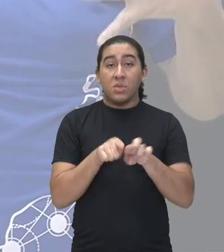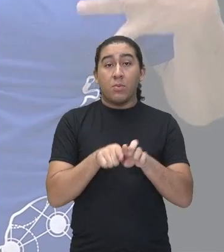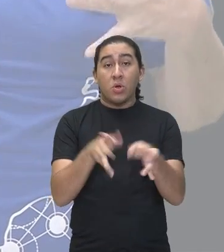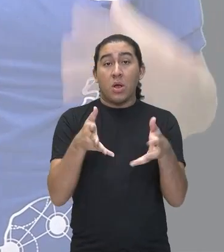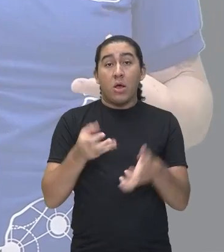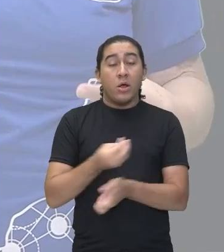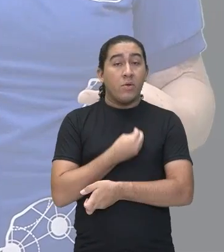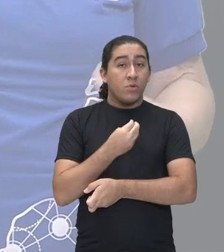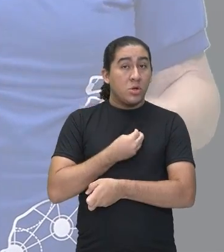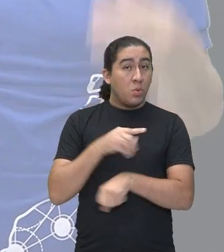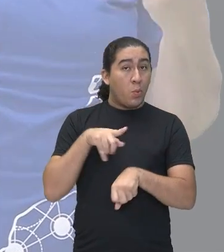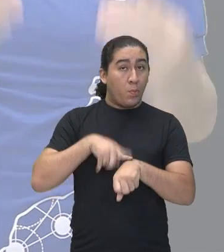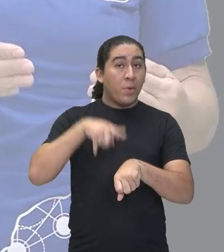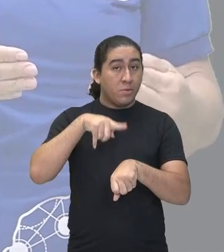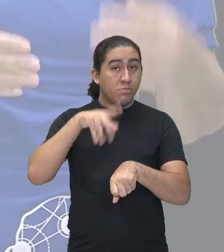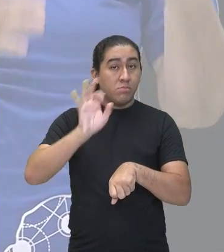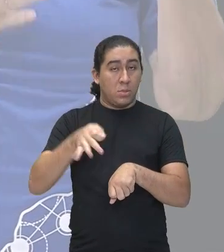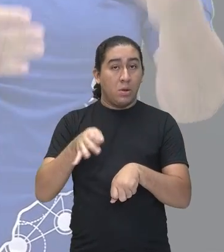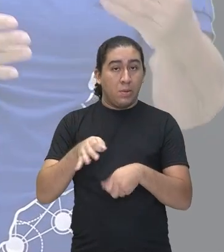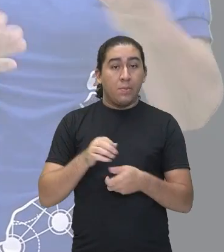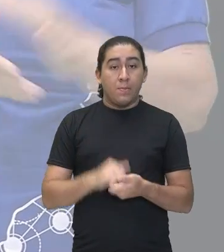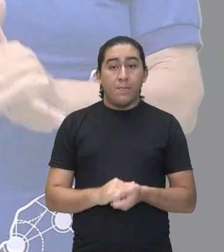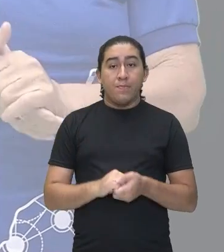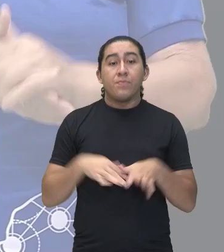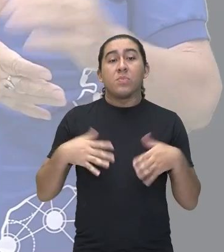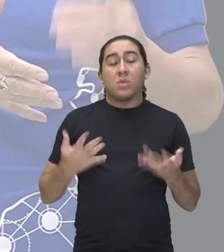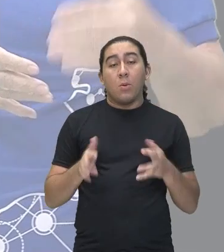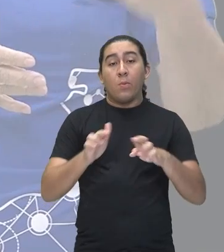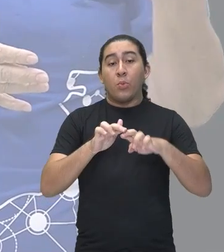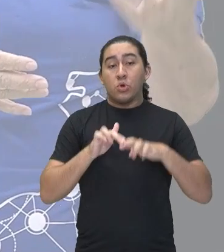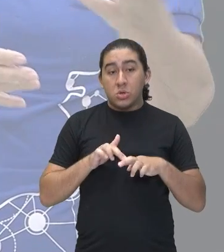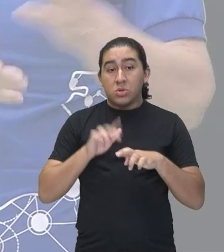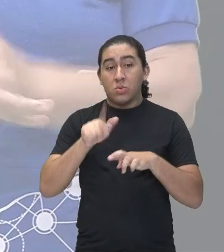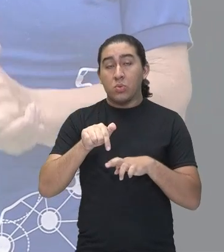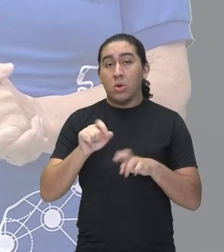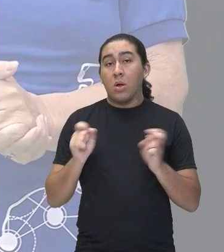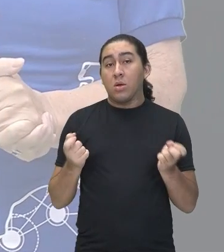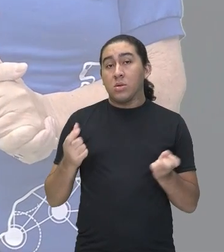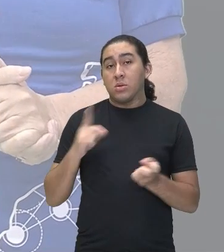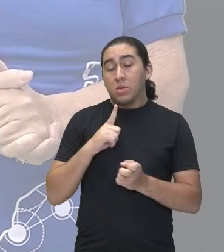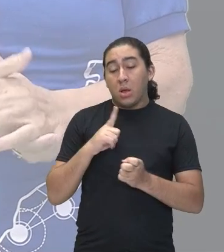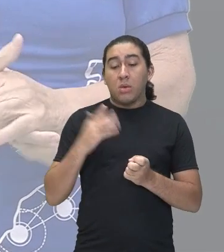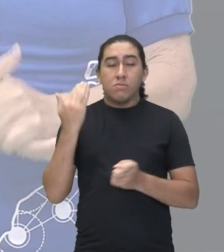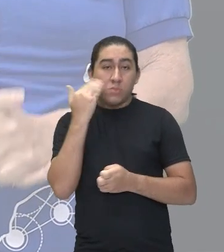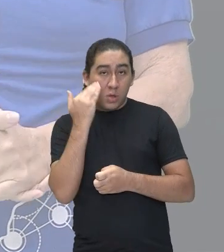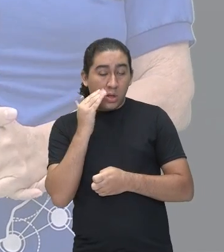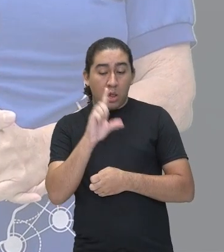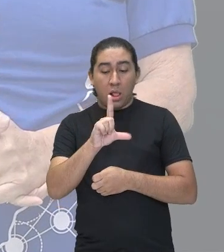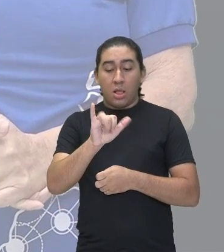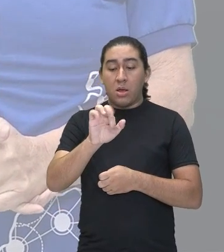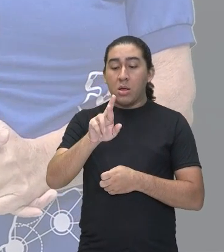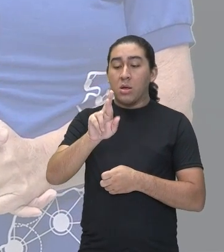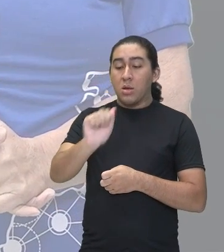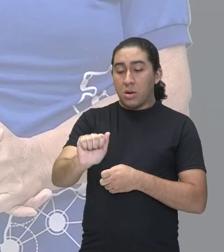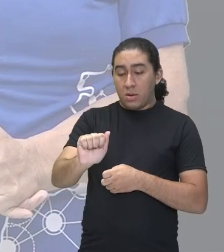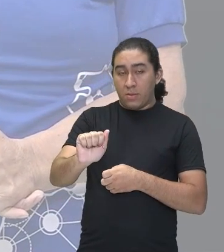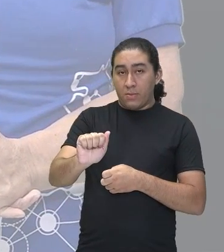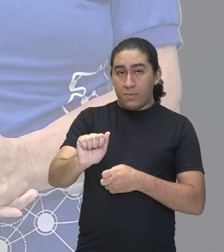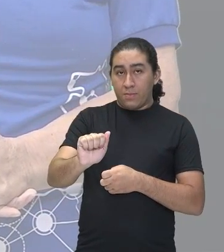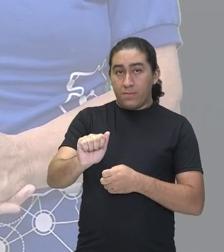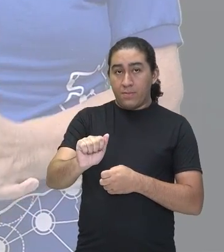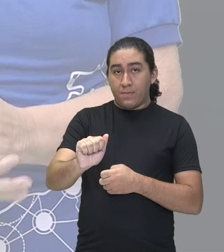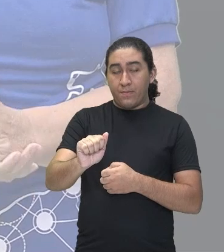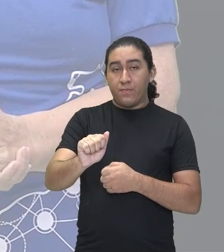viver o momento. Então, a partir daí é que nós vamos ver a lira da Marília